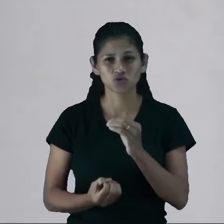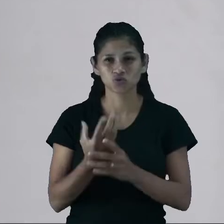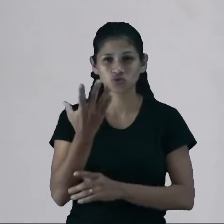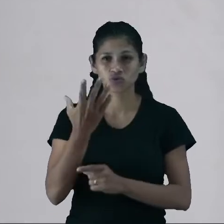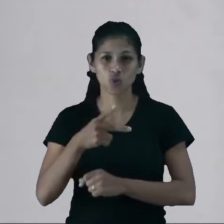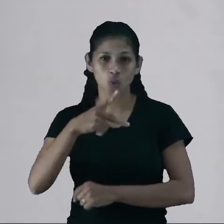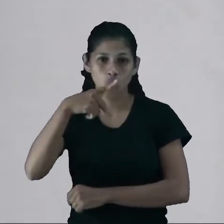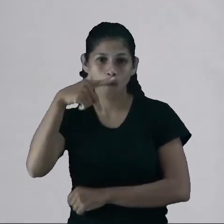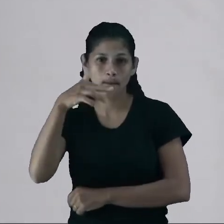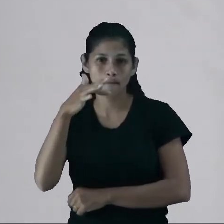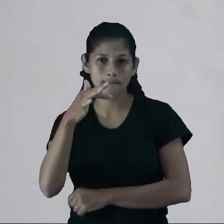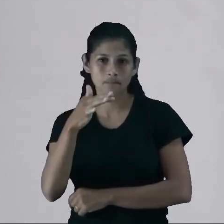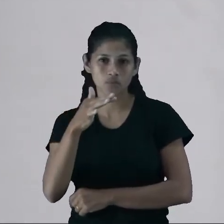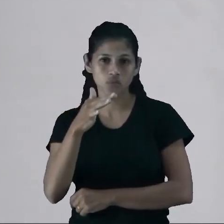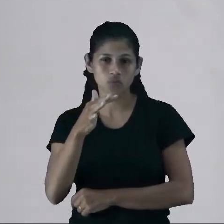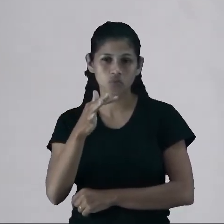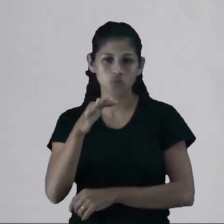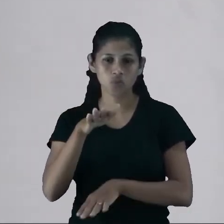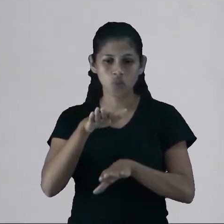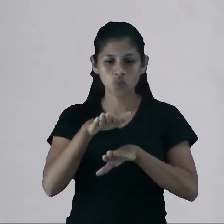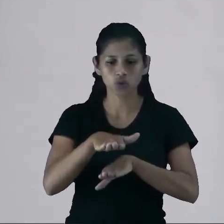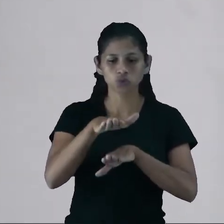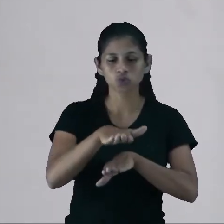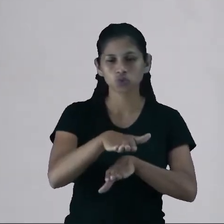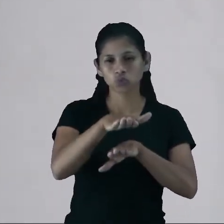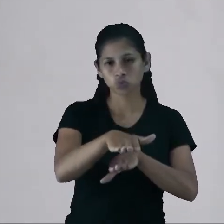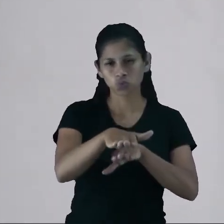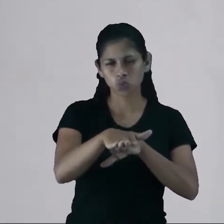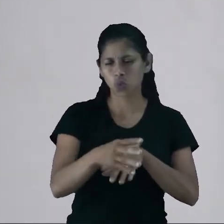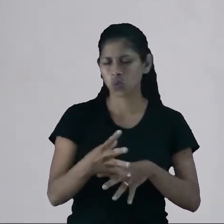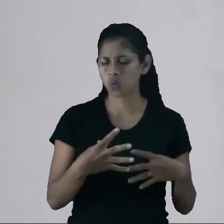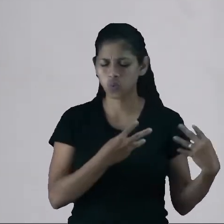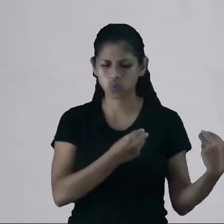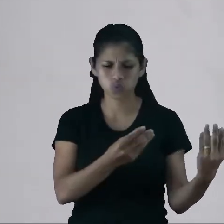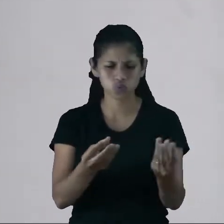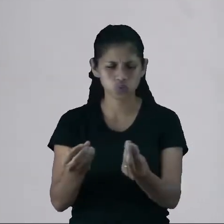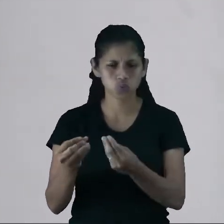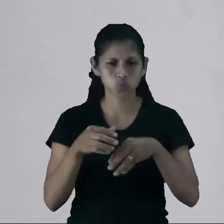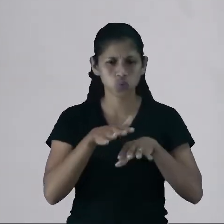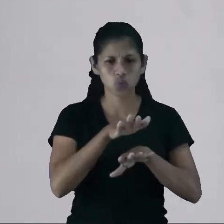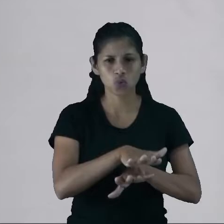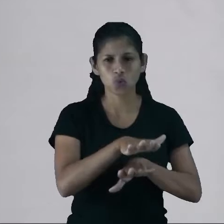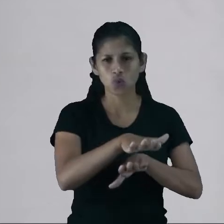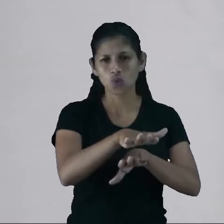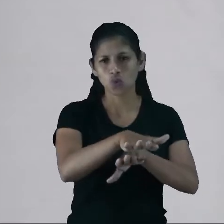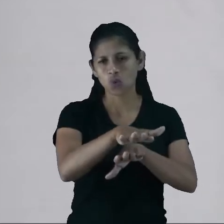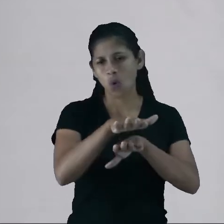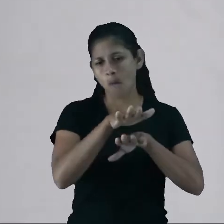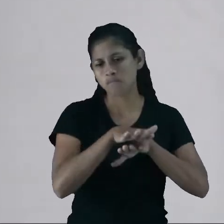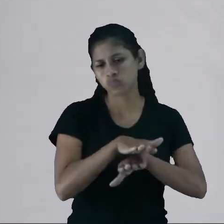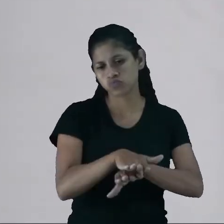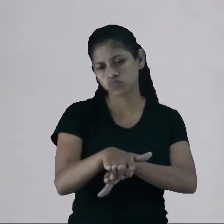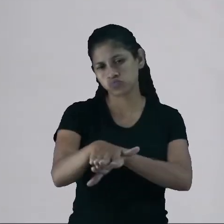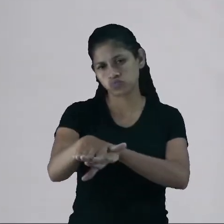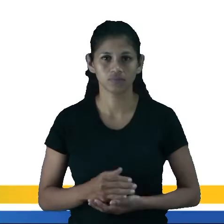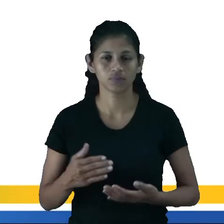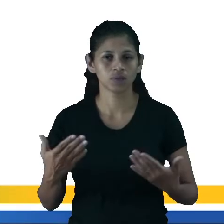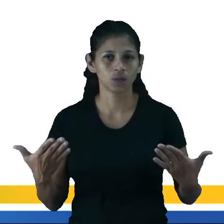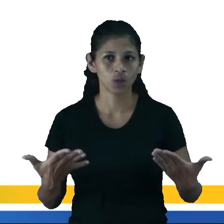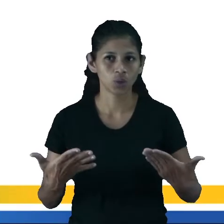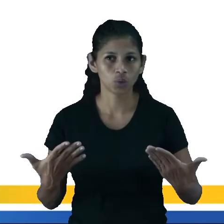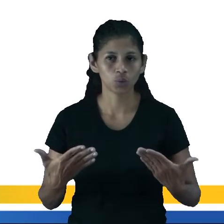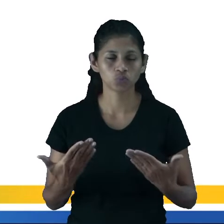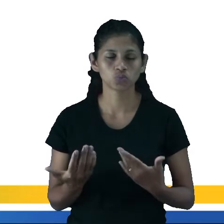em dia as pessoas se estressam muito aí no trânsito porque tem muitos carros nas ruas, não é como existia aí antigamente, né?